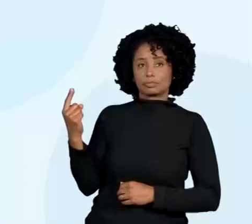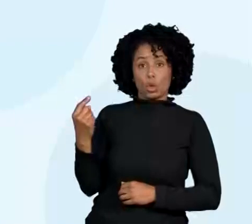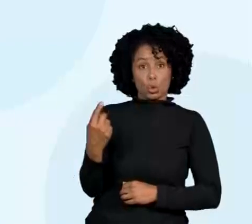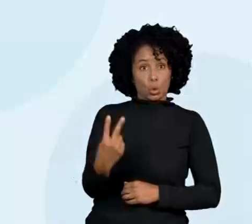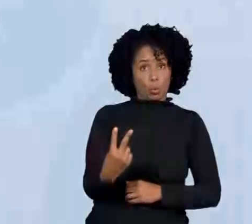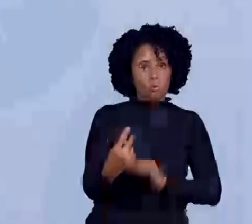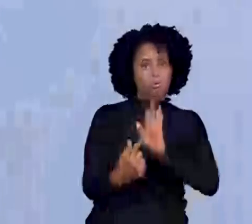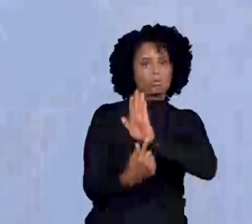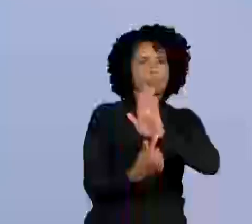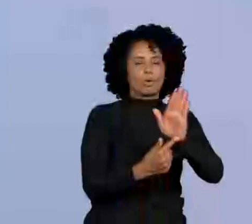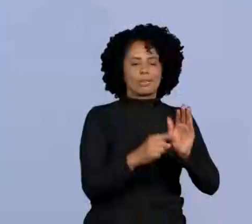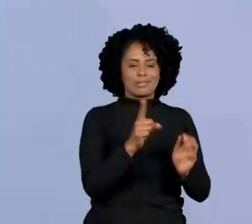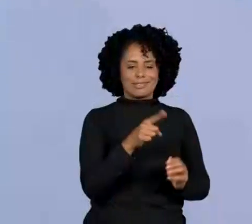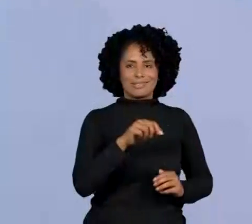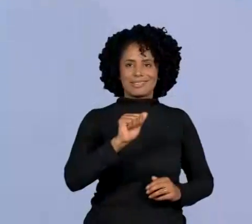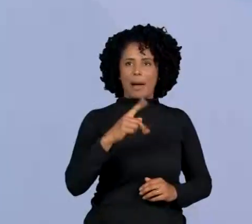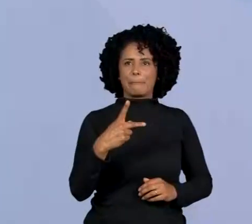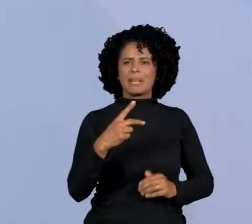zap.